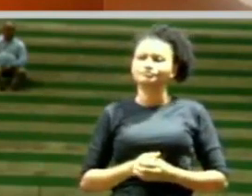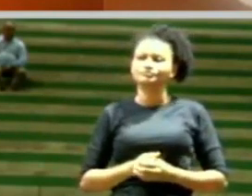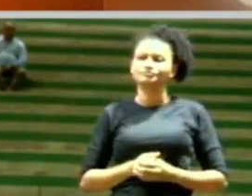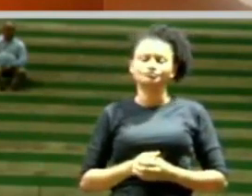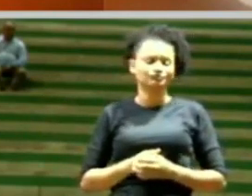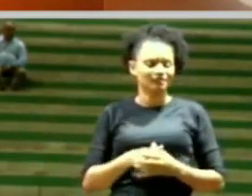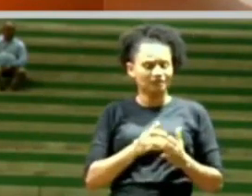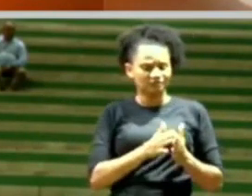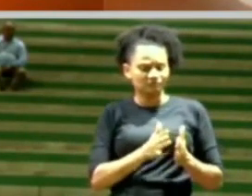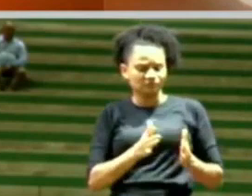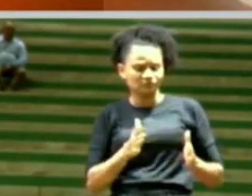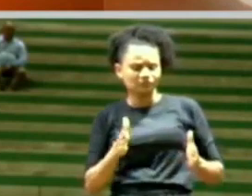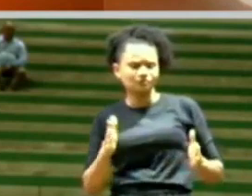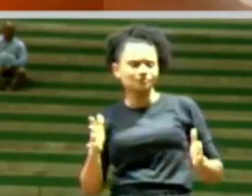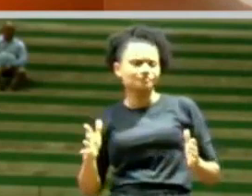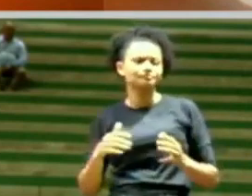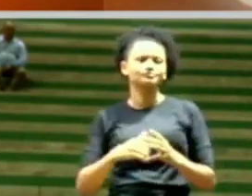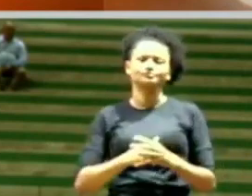Esses dias,